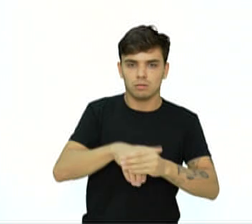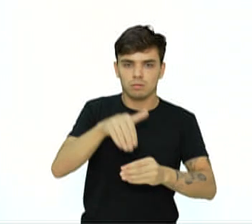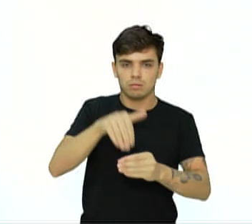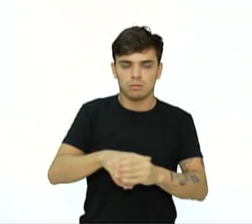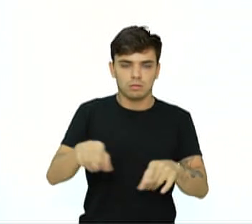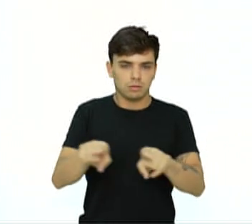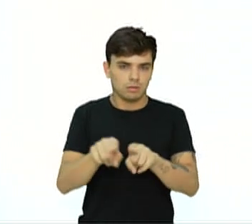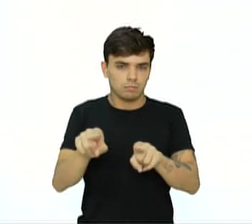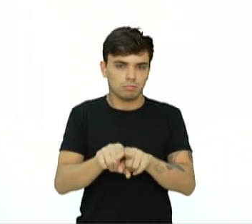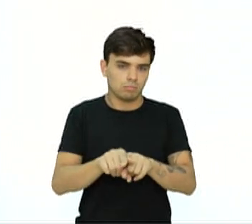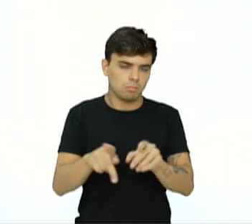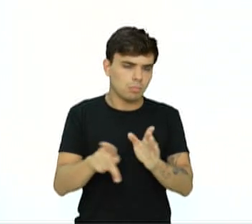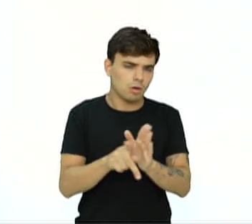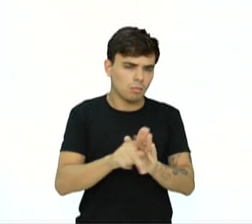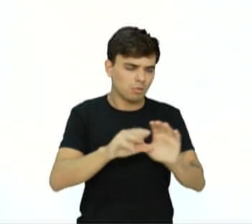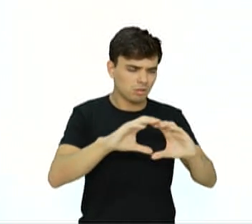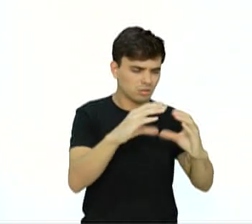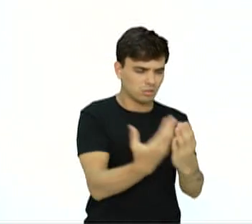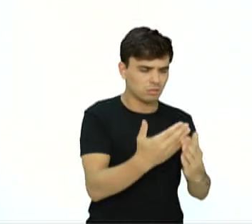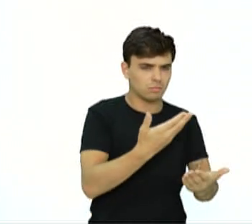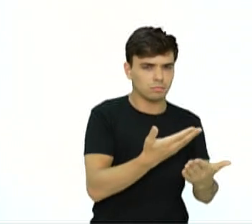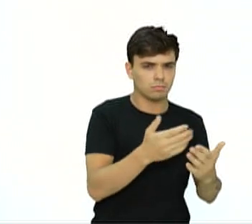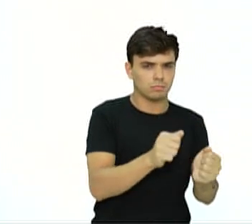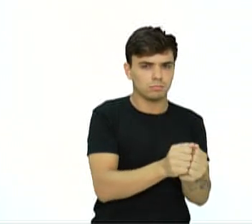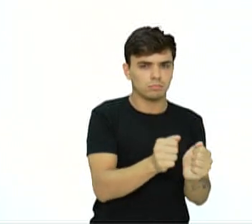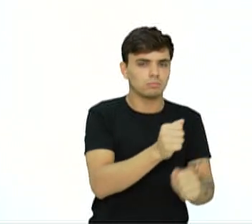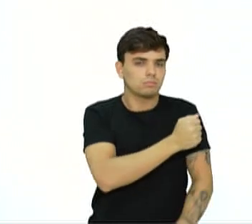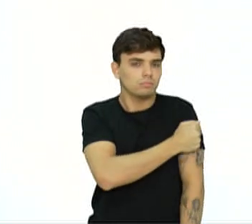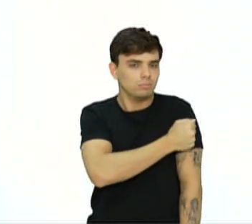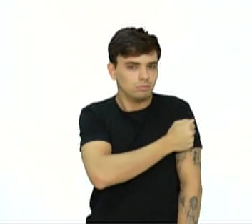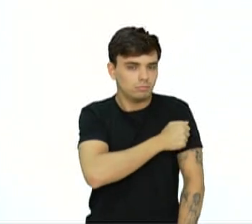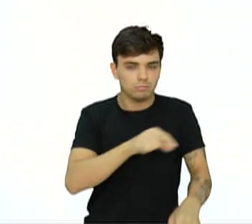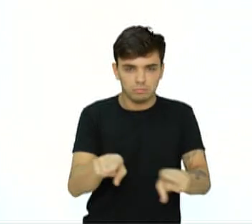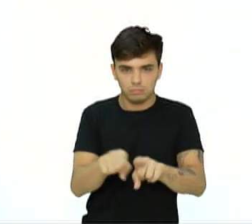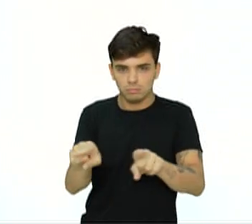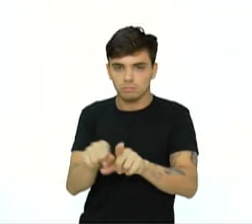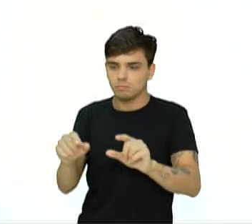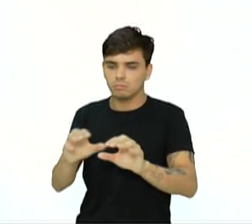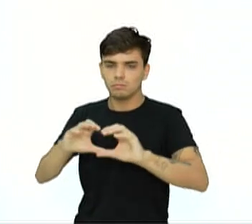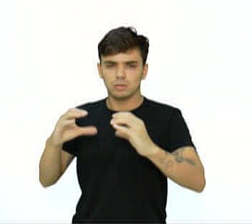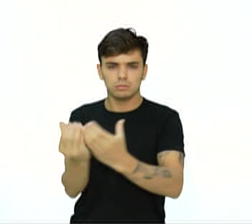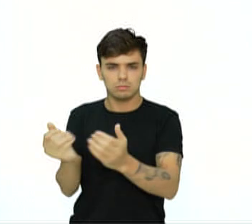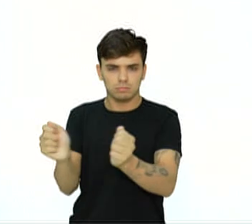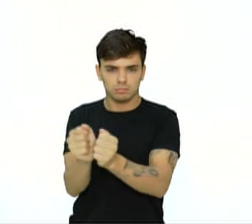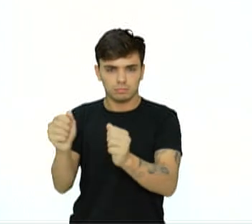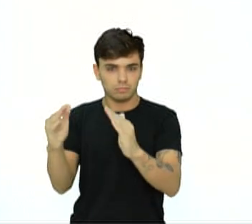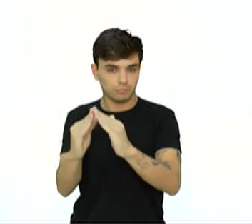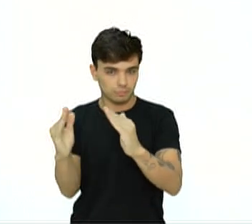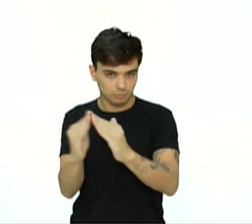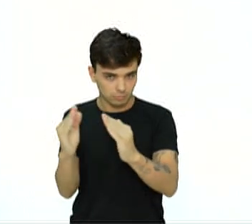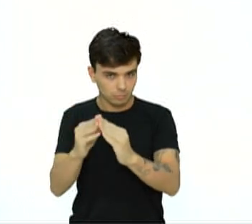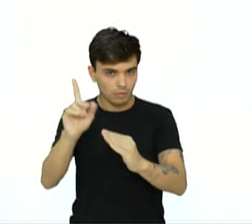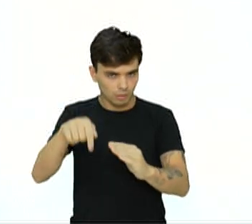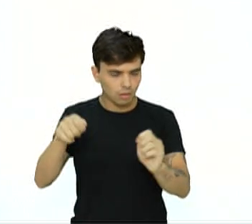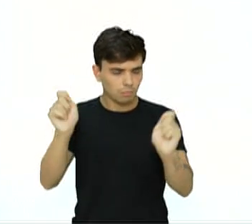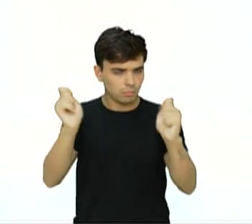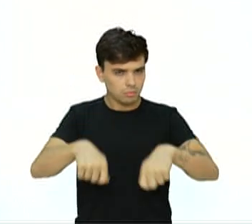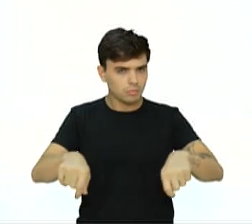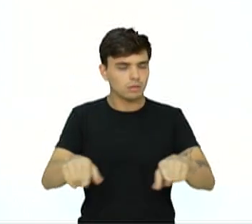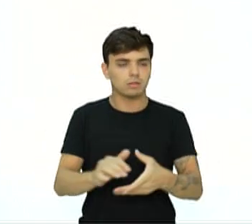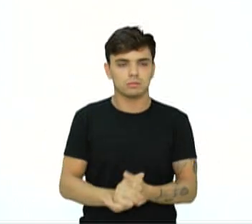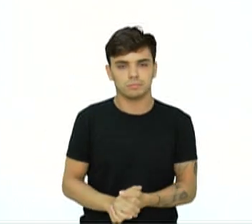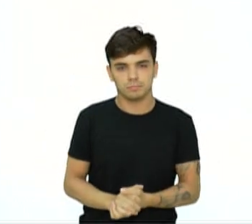seja num grêmio estudantil, seja numa associação de moradores, são possibilidades de participação política,